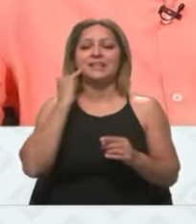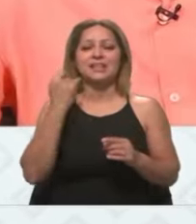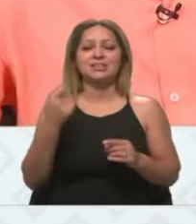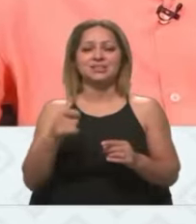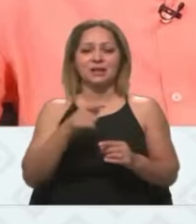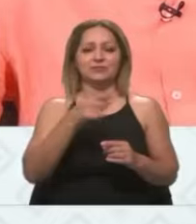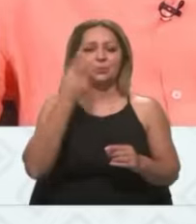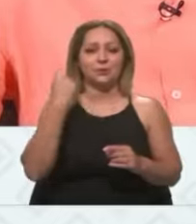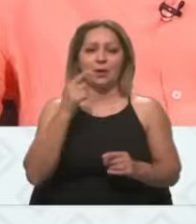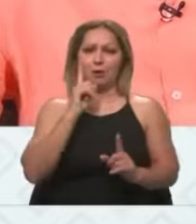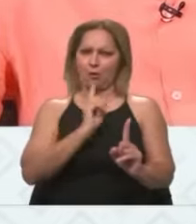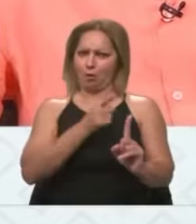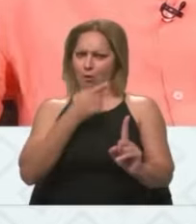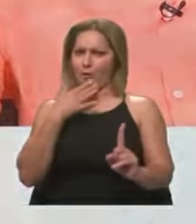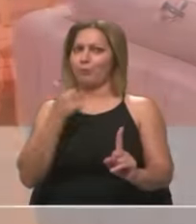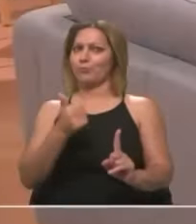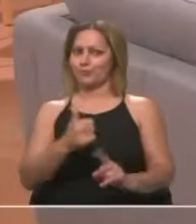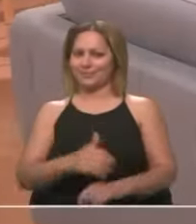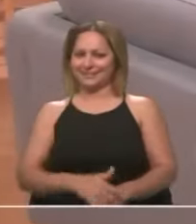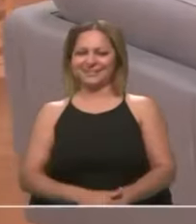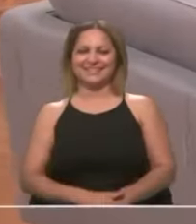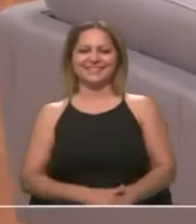Ela é muito, muito bonita.